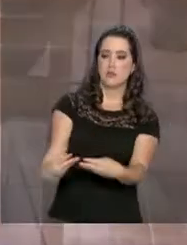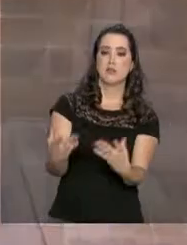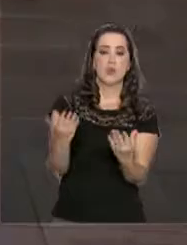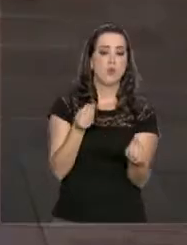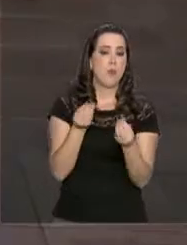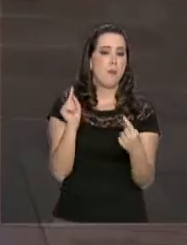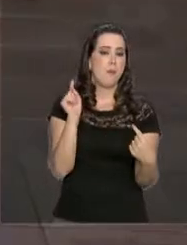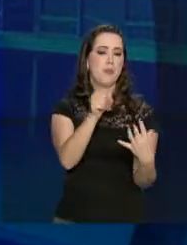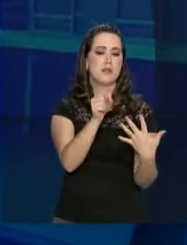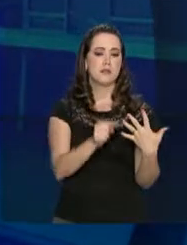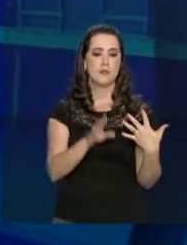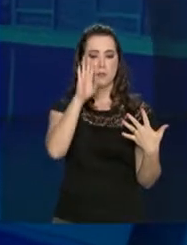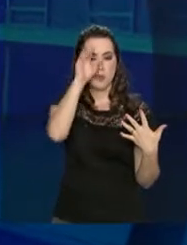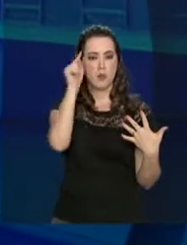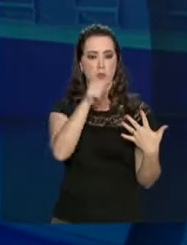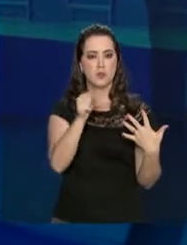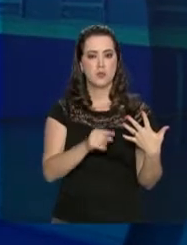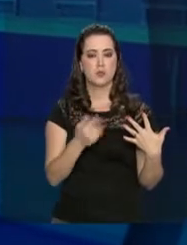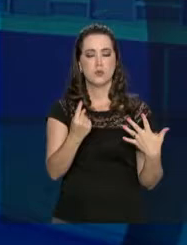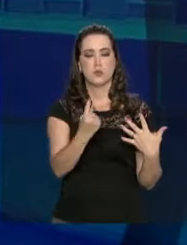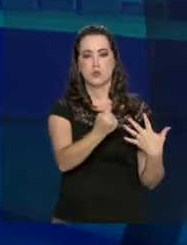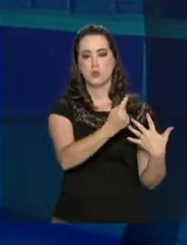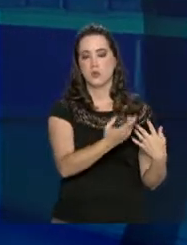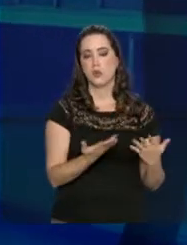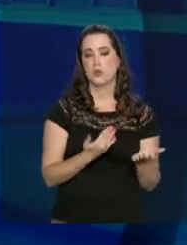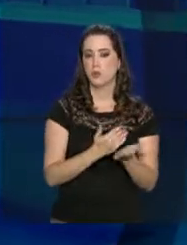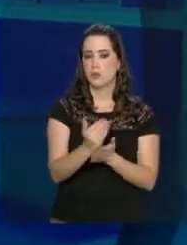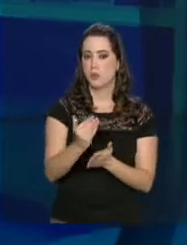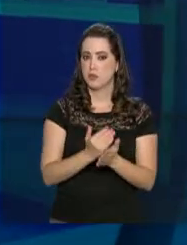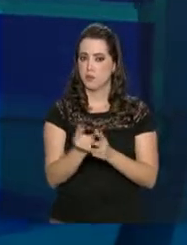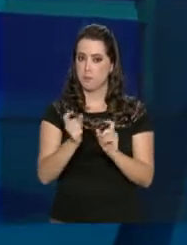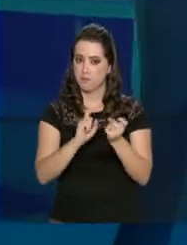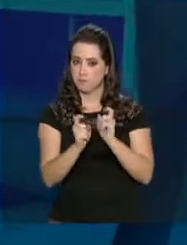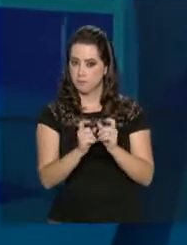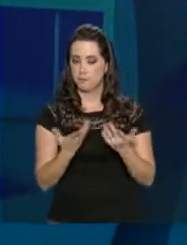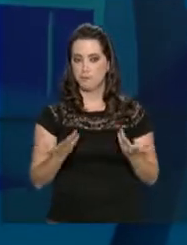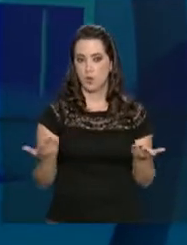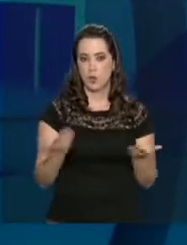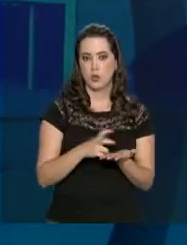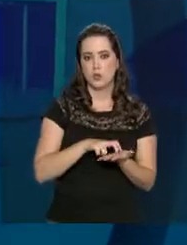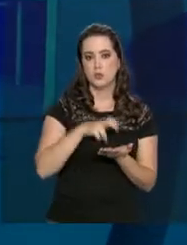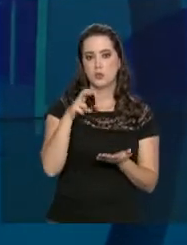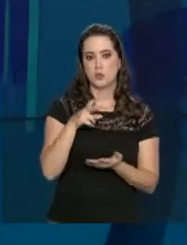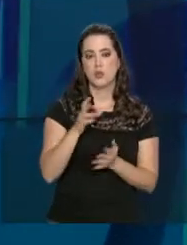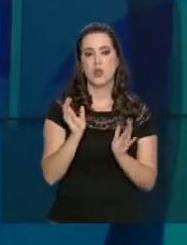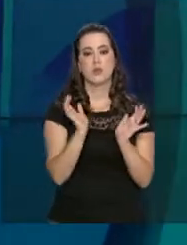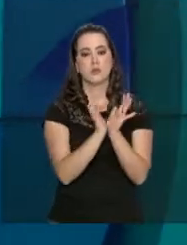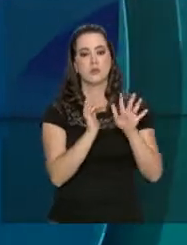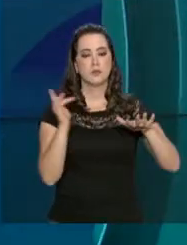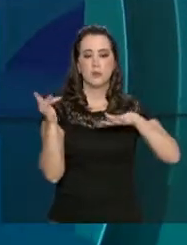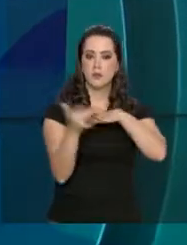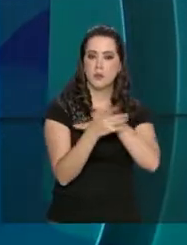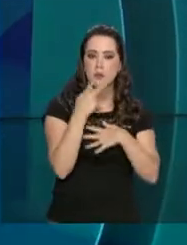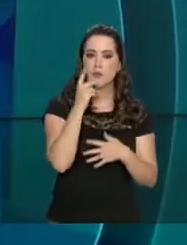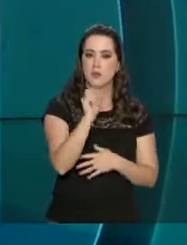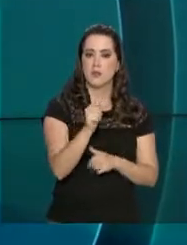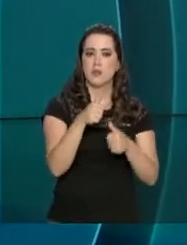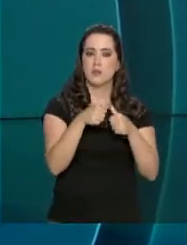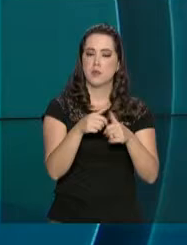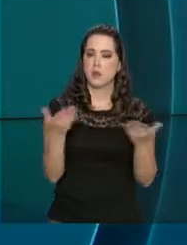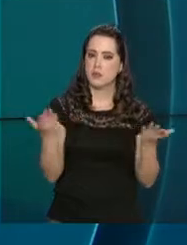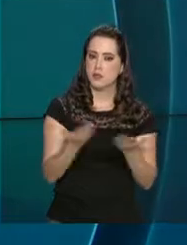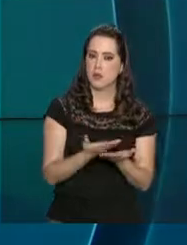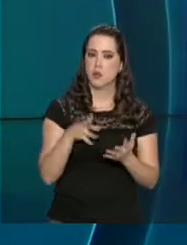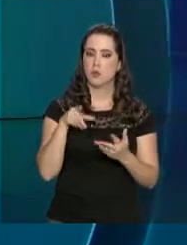prioritárias de cada pasta neste início de gestão. Hoje pela manhã, Jair Bolsonaro publicou nas redes sociais que está,